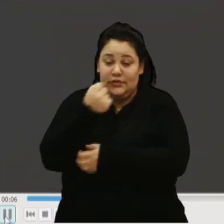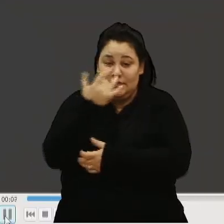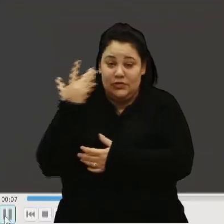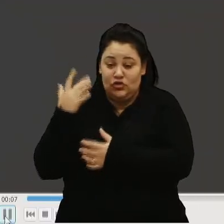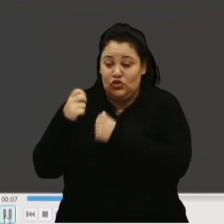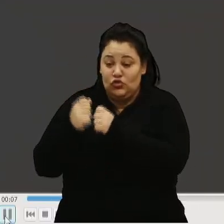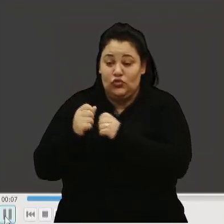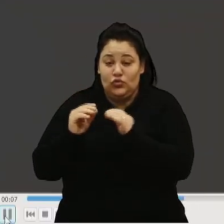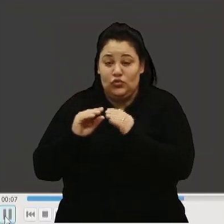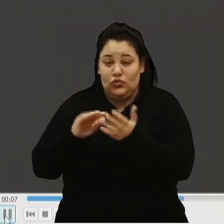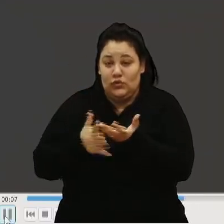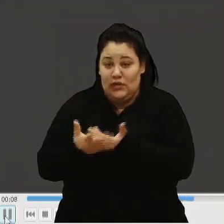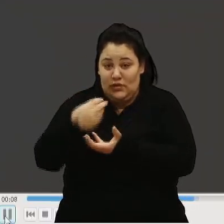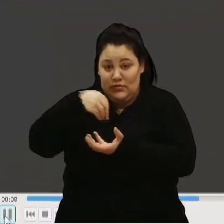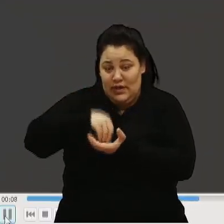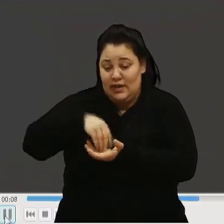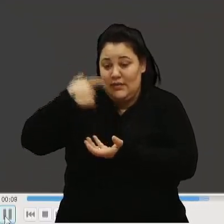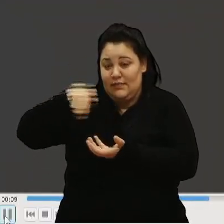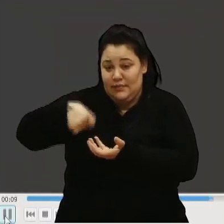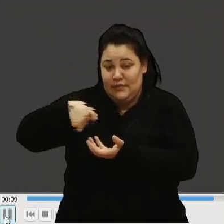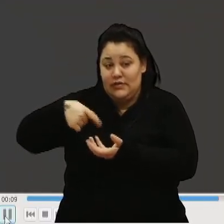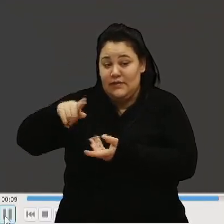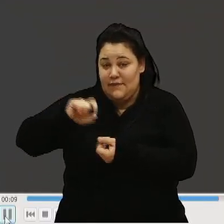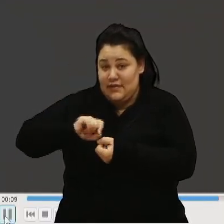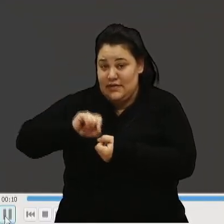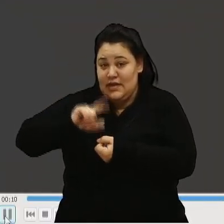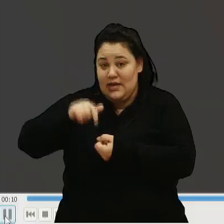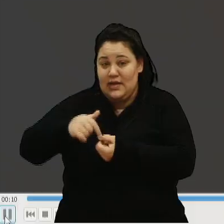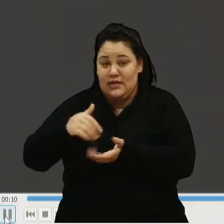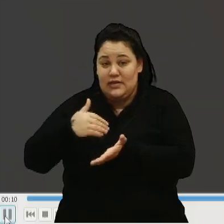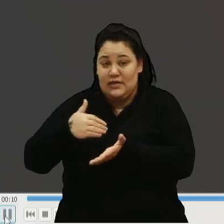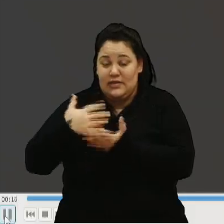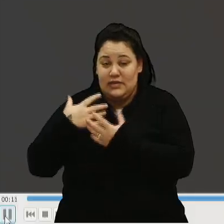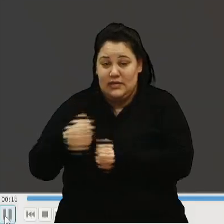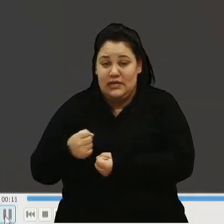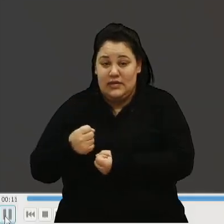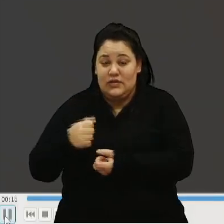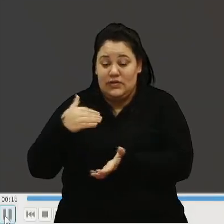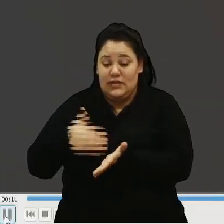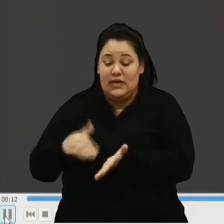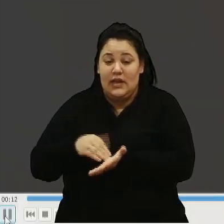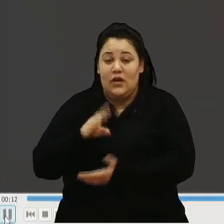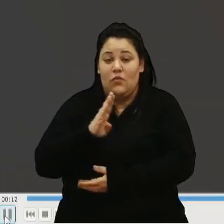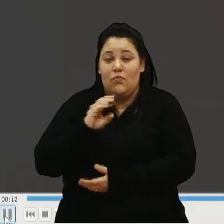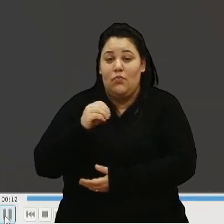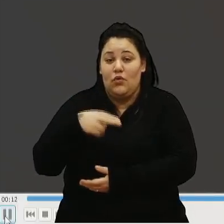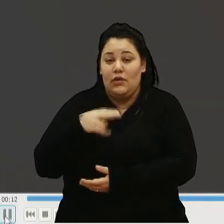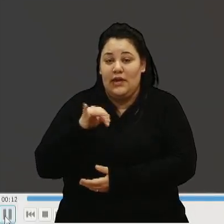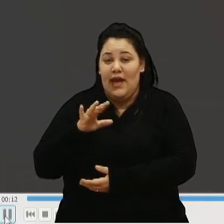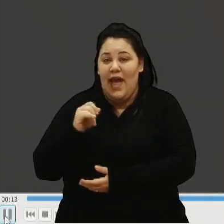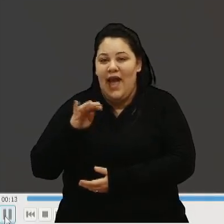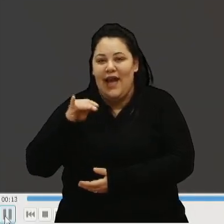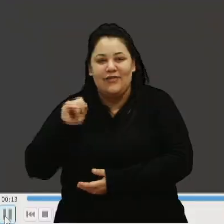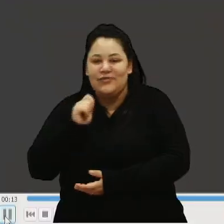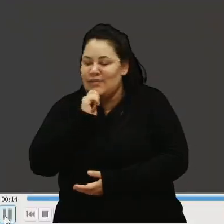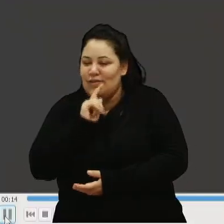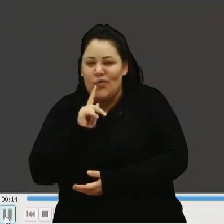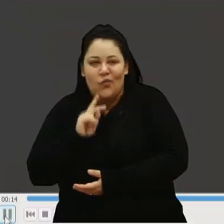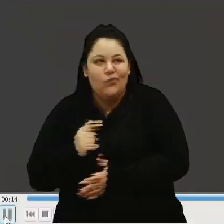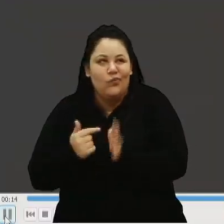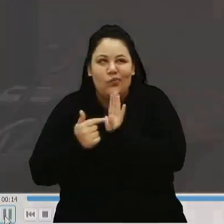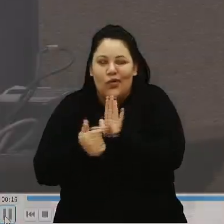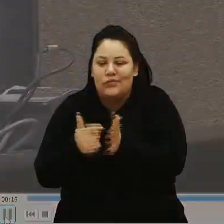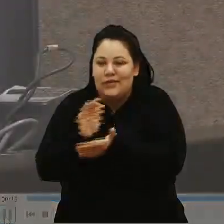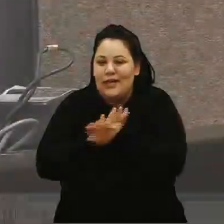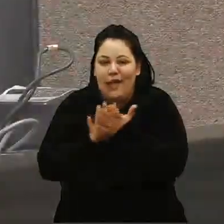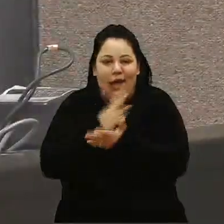Codeca, mas quem tem que fazer é a Secretaria do Meio Ambiente, o secretário Boniatti, infelizmente, não apresenta nenhuma solução